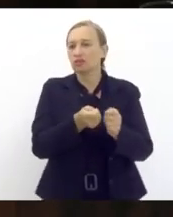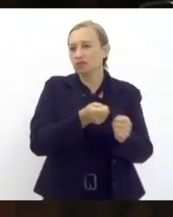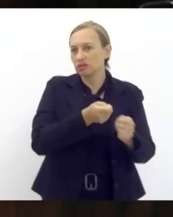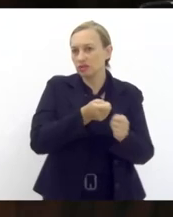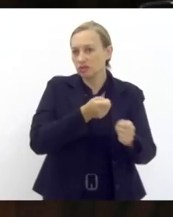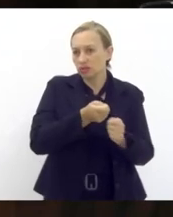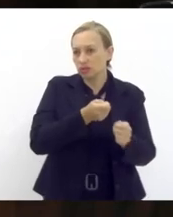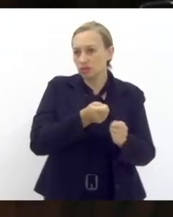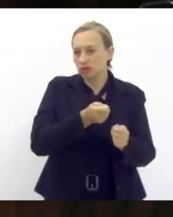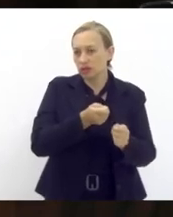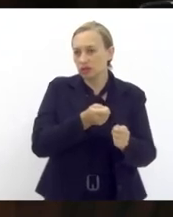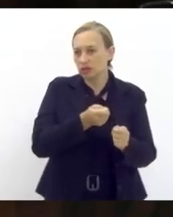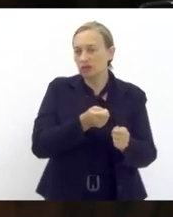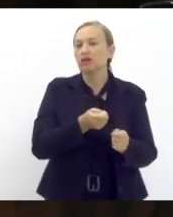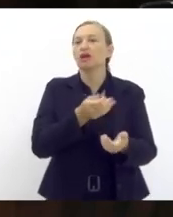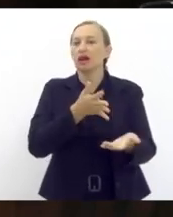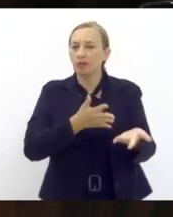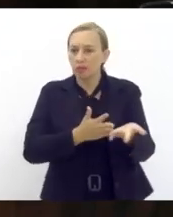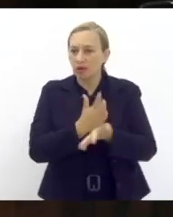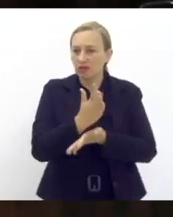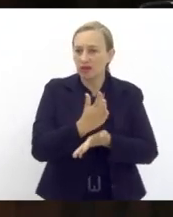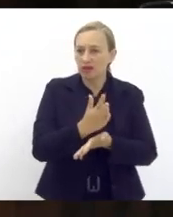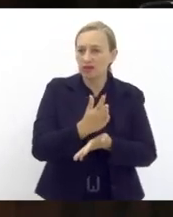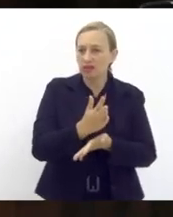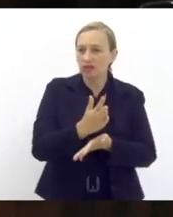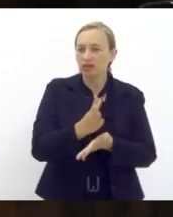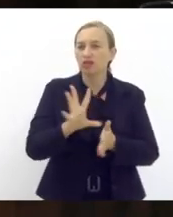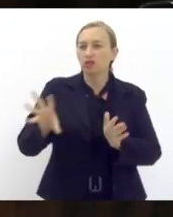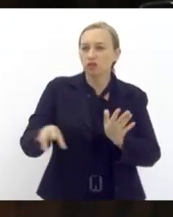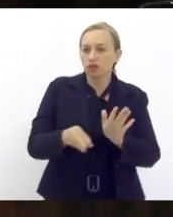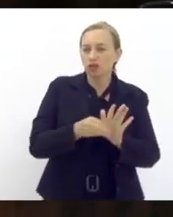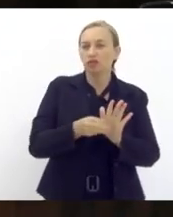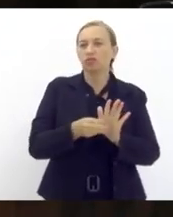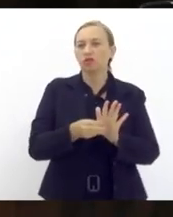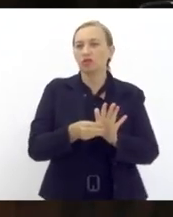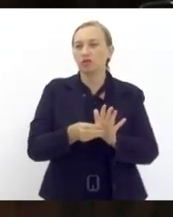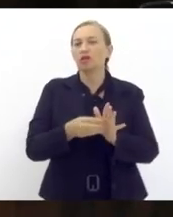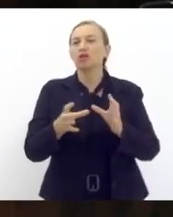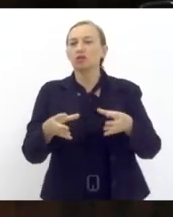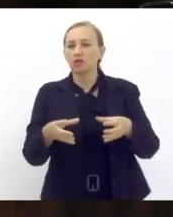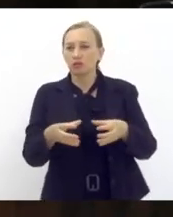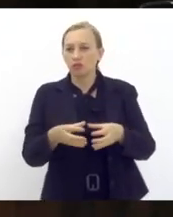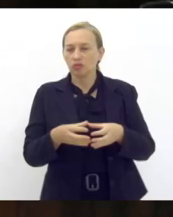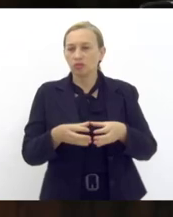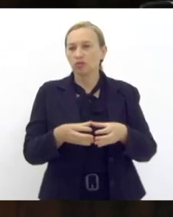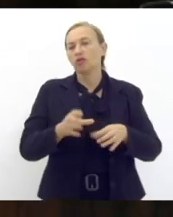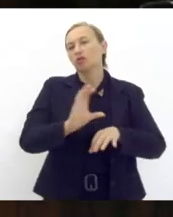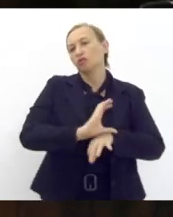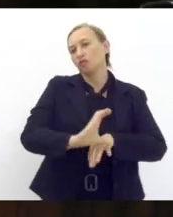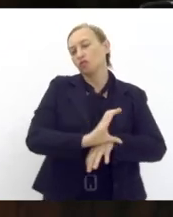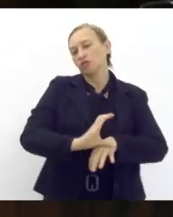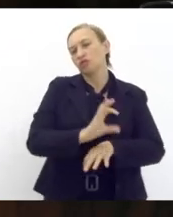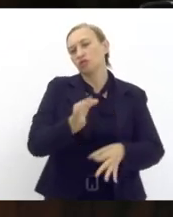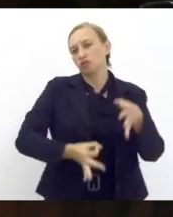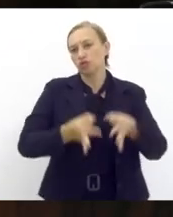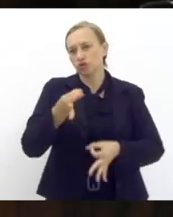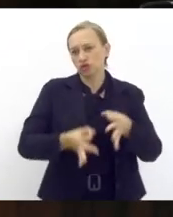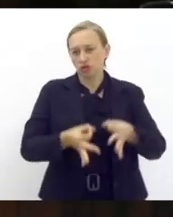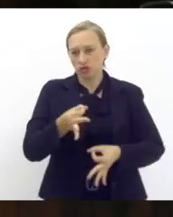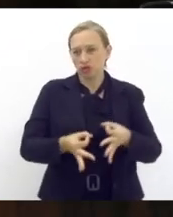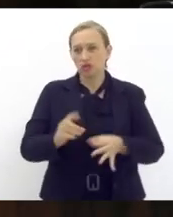fiscalização financeira e controle, favorável. Com emenda da Comissão de Constituição e Justiça.